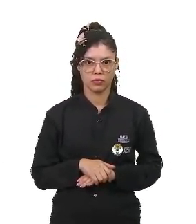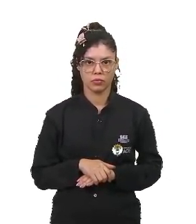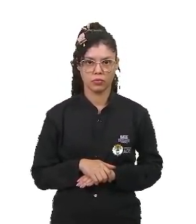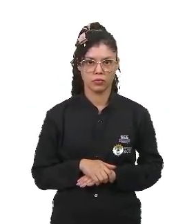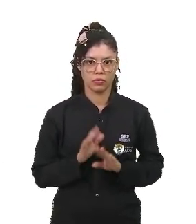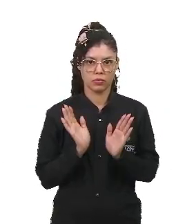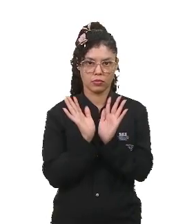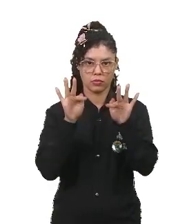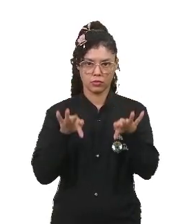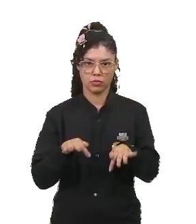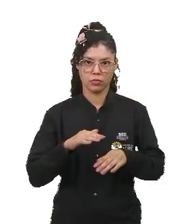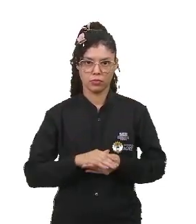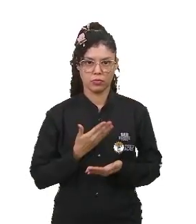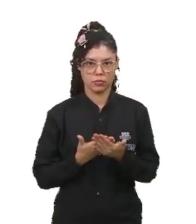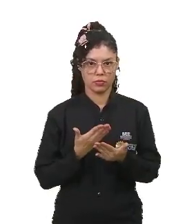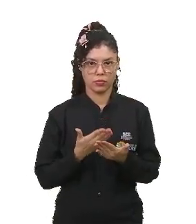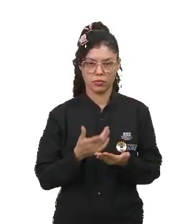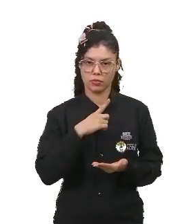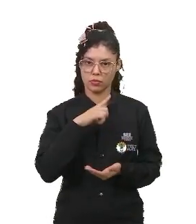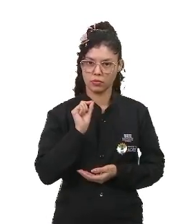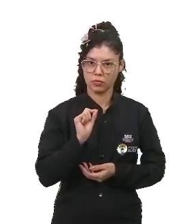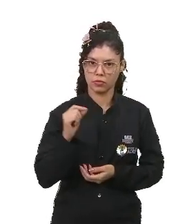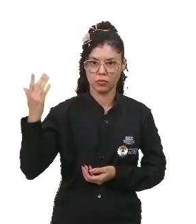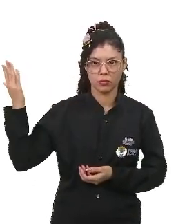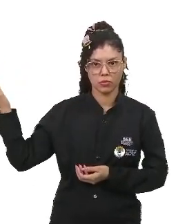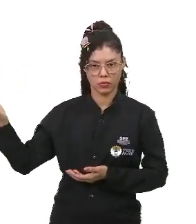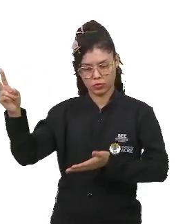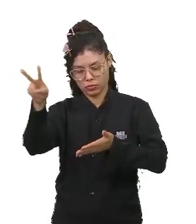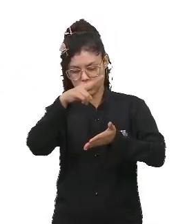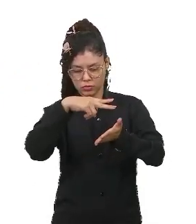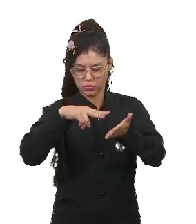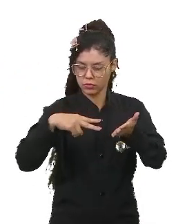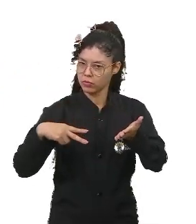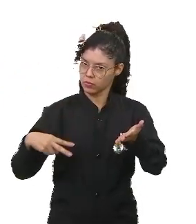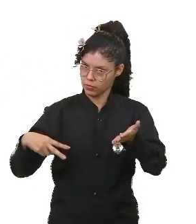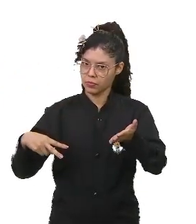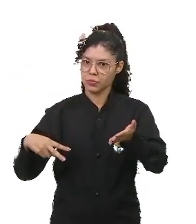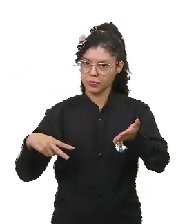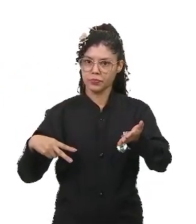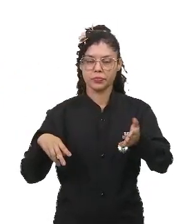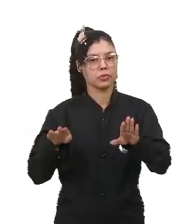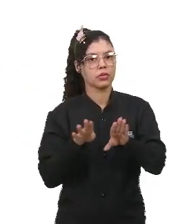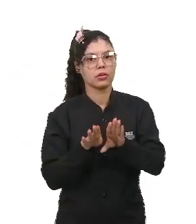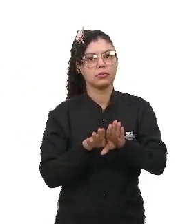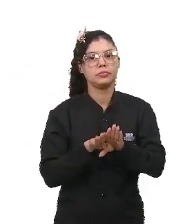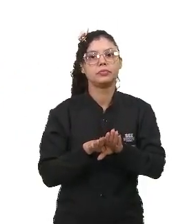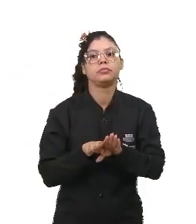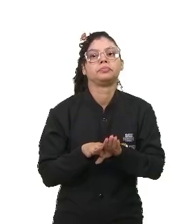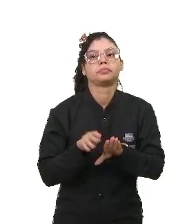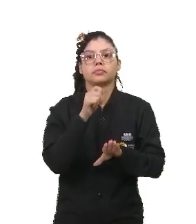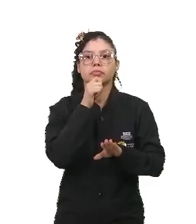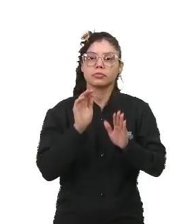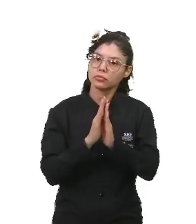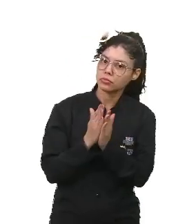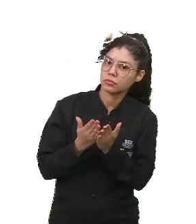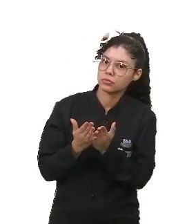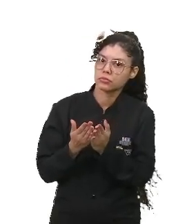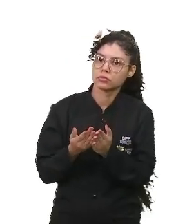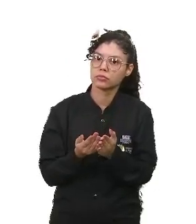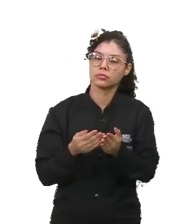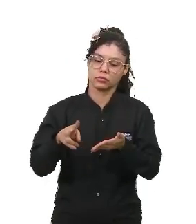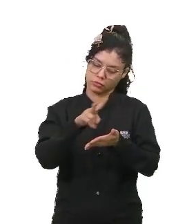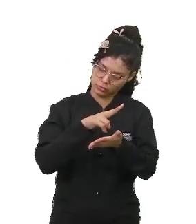Para finalizar a aula, nós temos aqui uma indicação de leitura, certo? Que é um livro aqui da Sônia